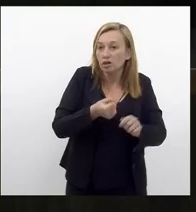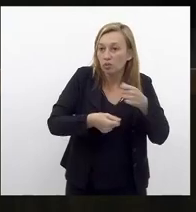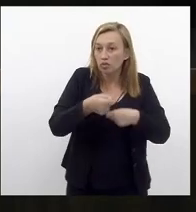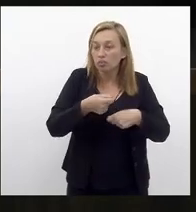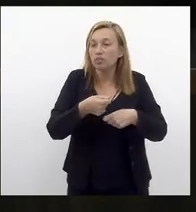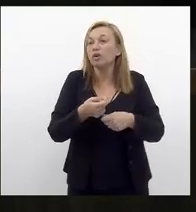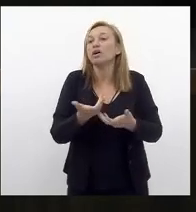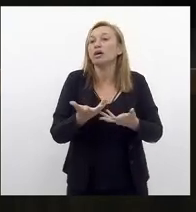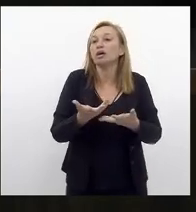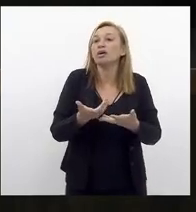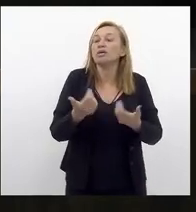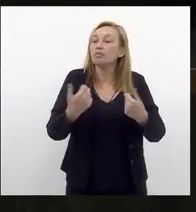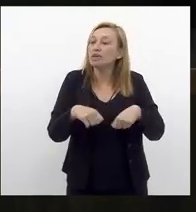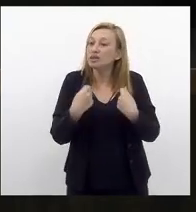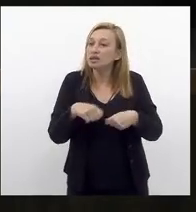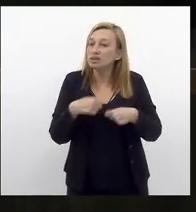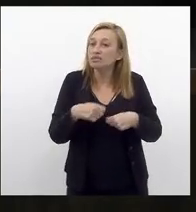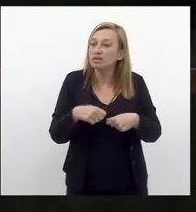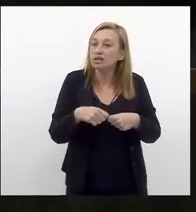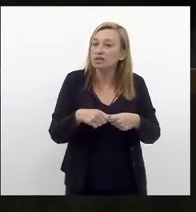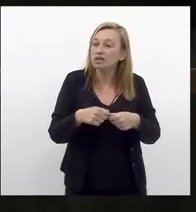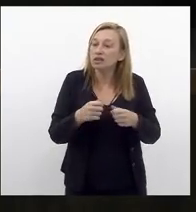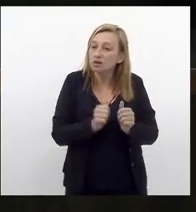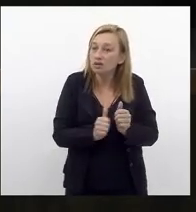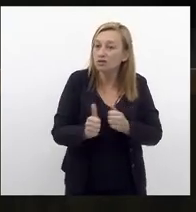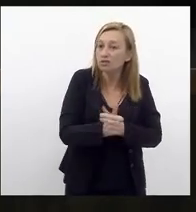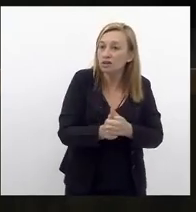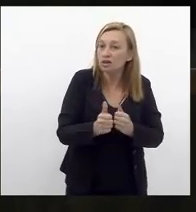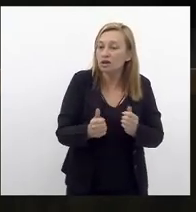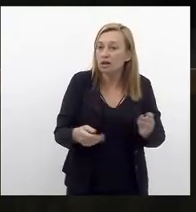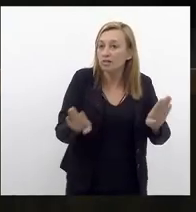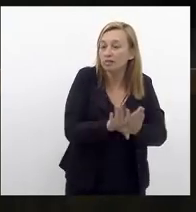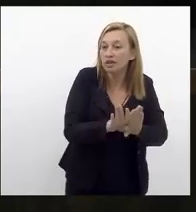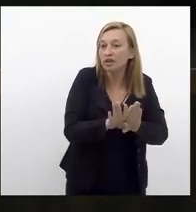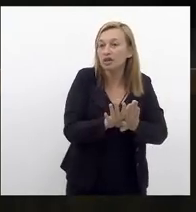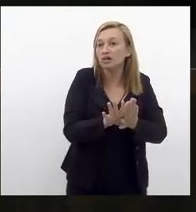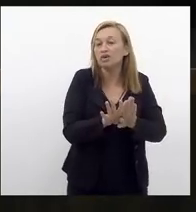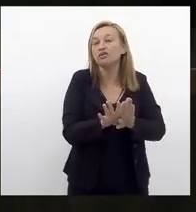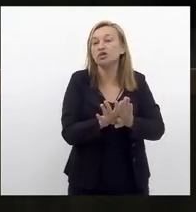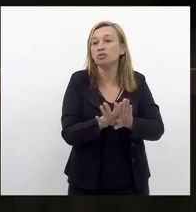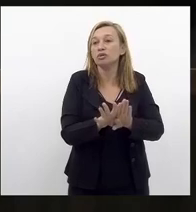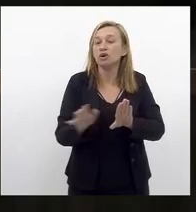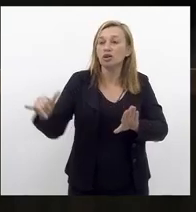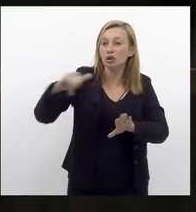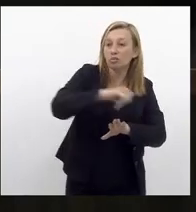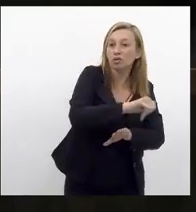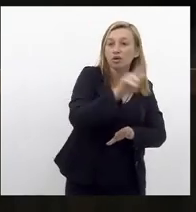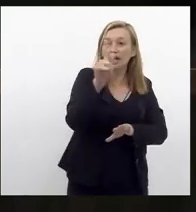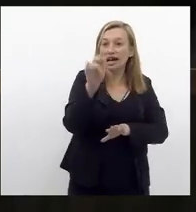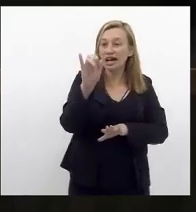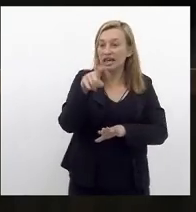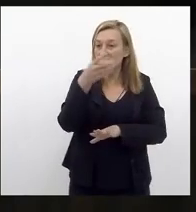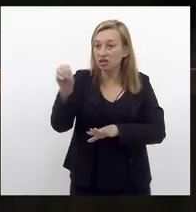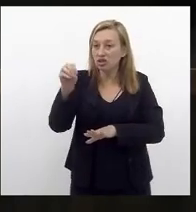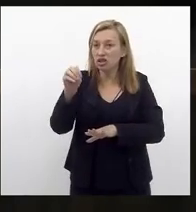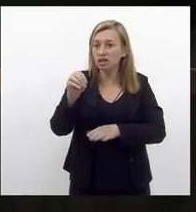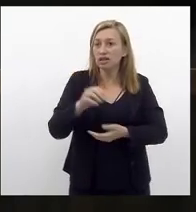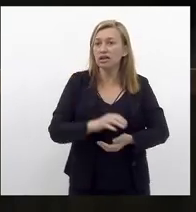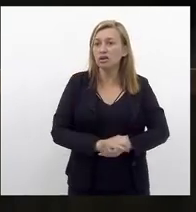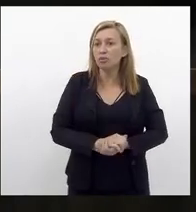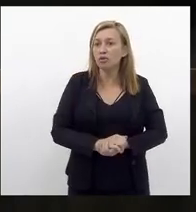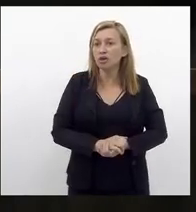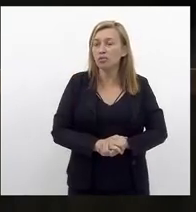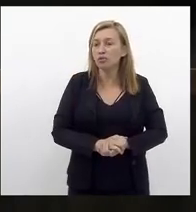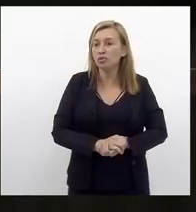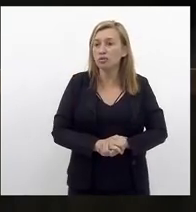temos que fazer uma grande frente para impedir o fechamento Aeroporto Galeão que é o motor do crescimento do Rio de Janeiro